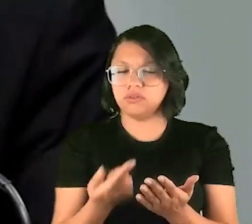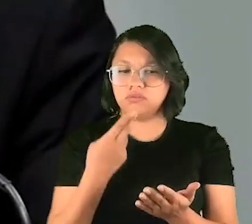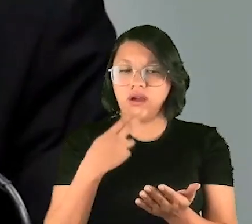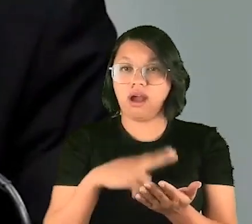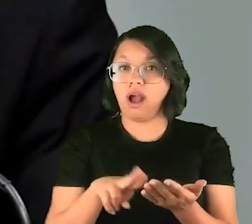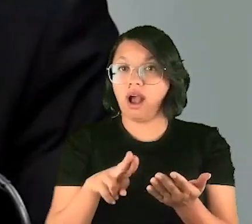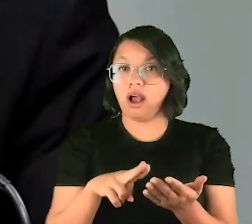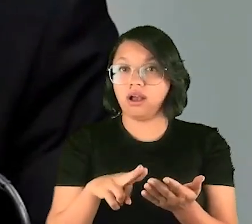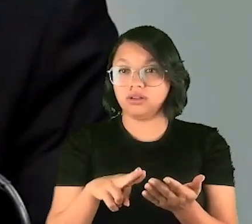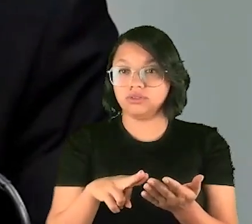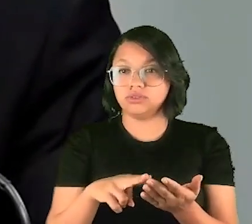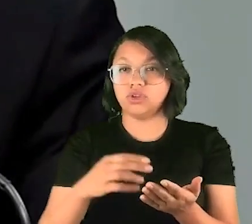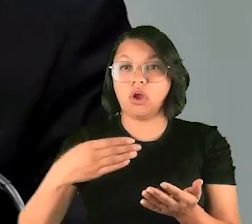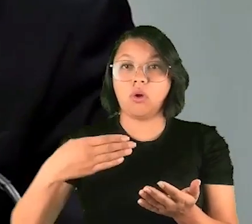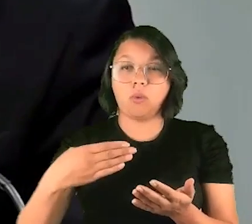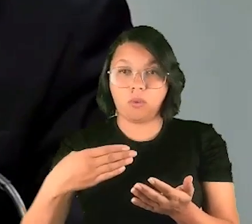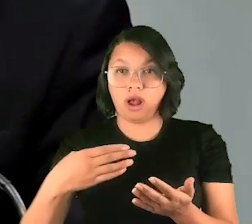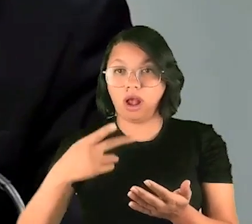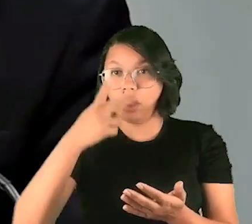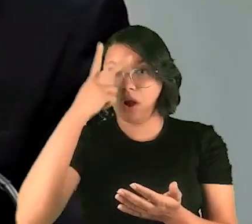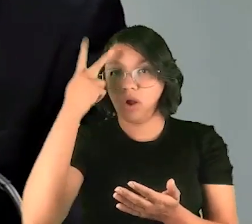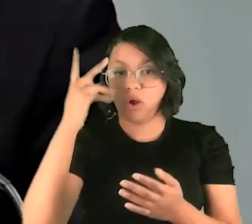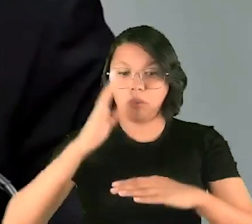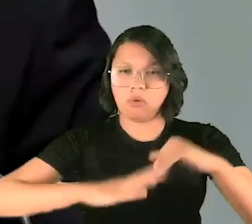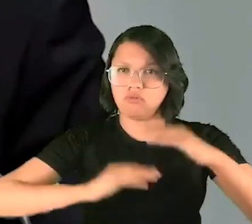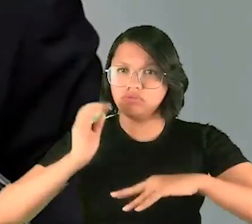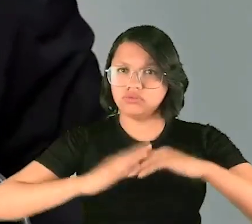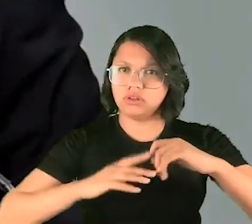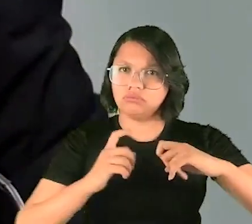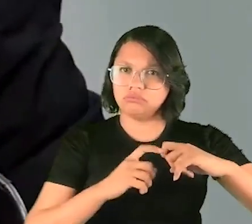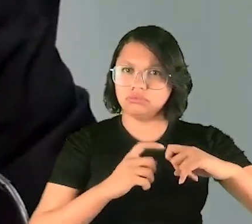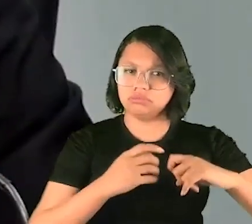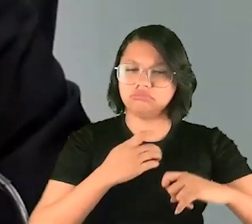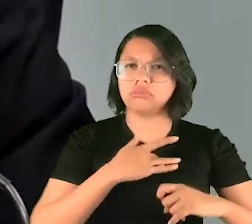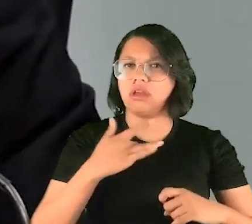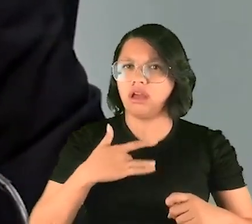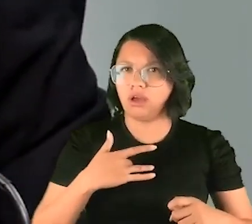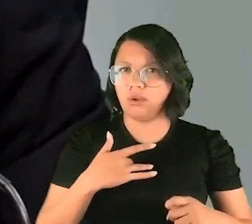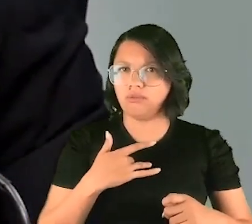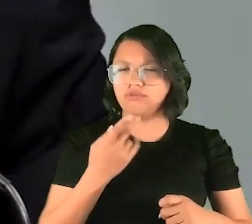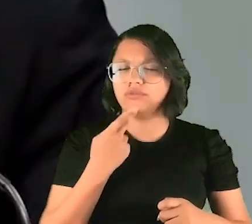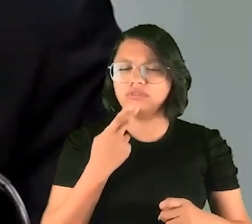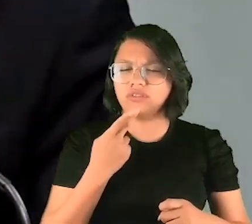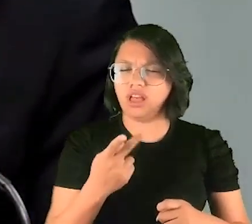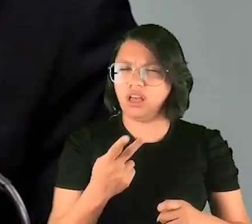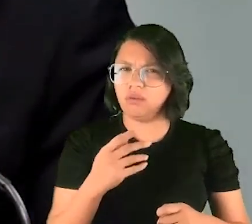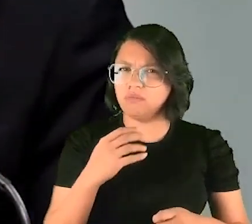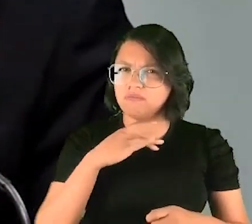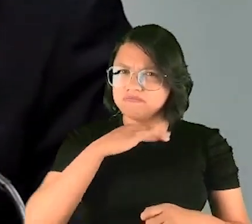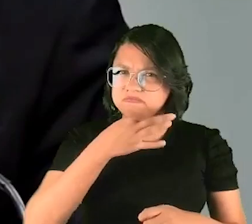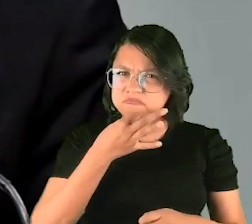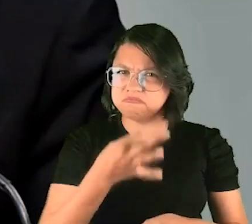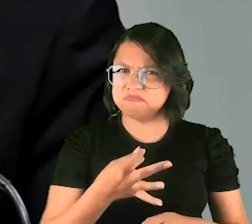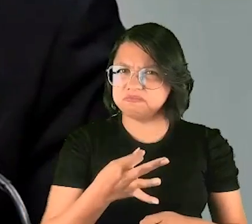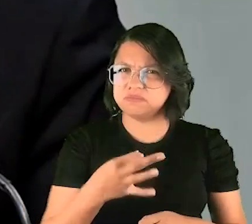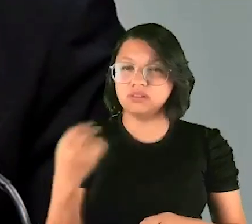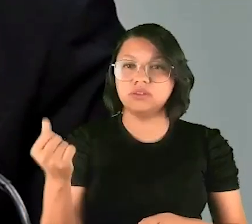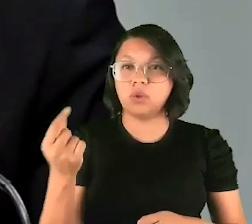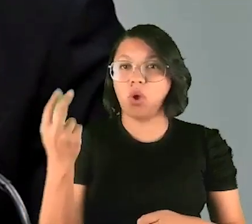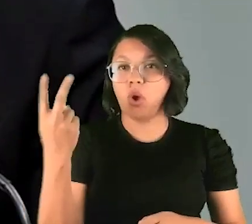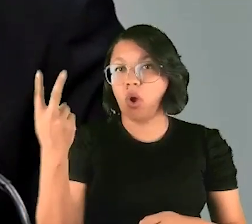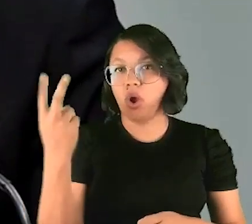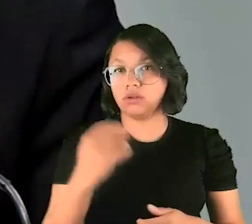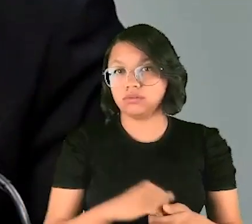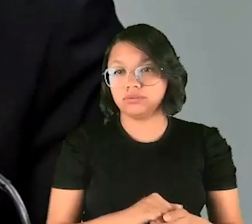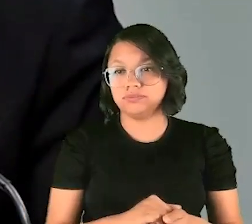jornal importante, médico, New England Journal of Medicine, uma carta de 4 hematologistas famosos criticando muito a precificação. Então, isso